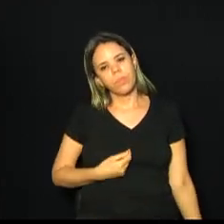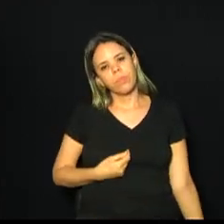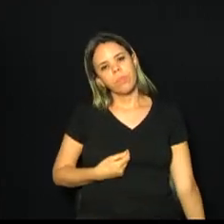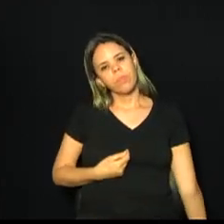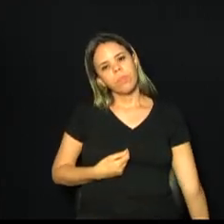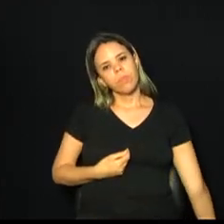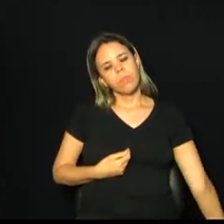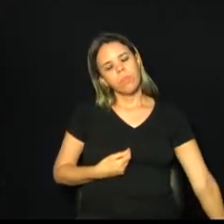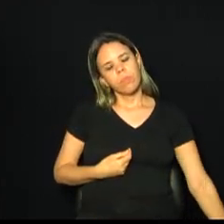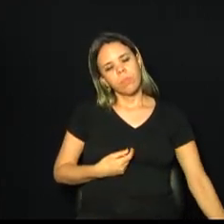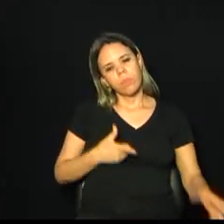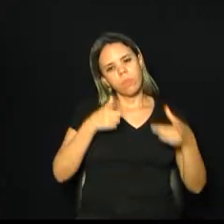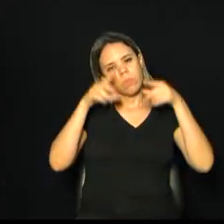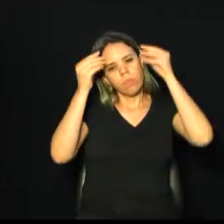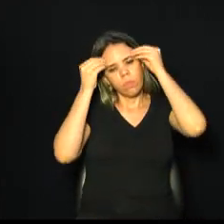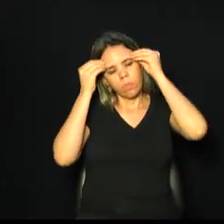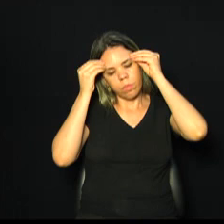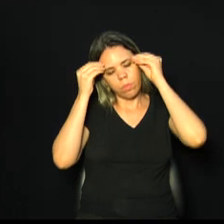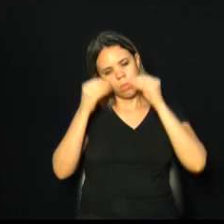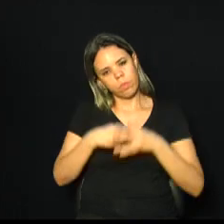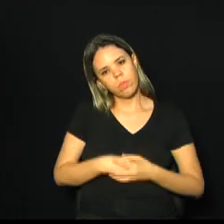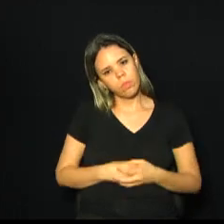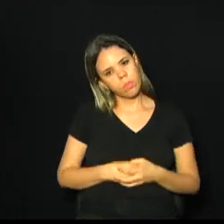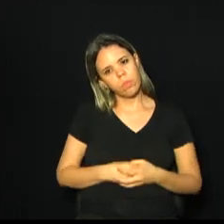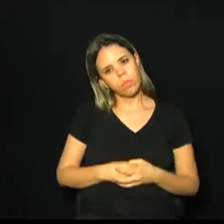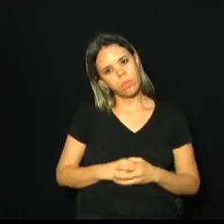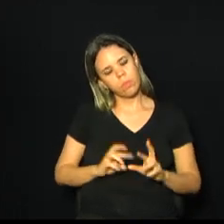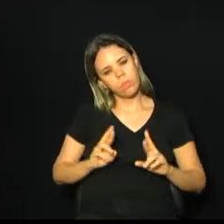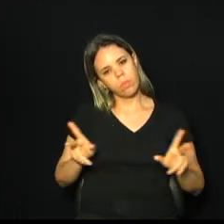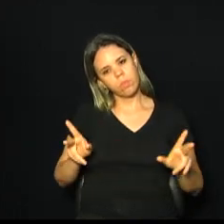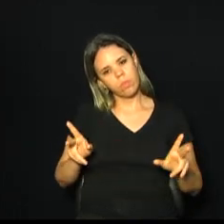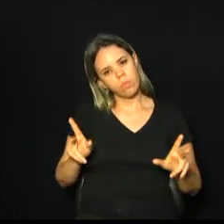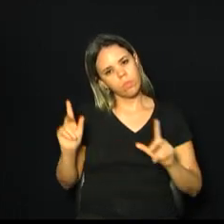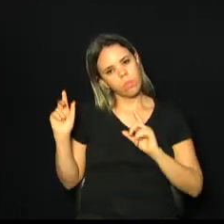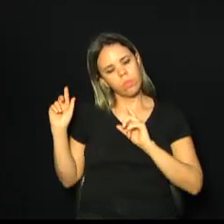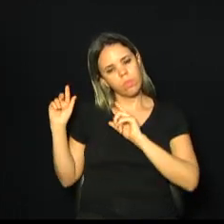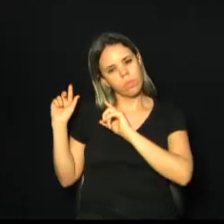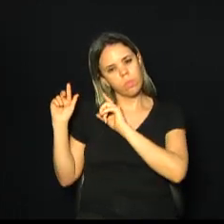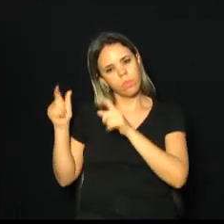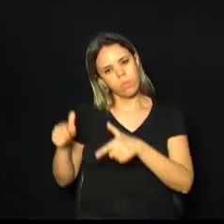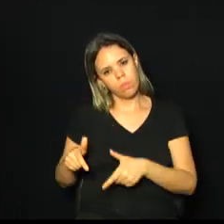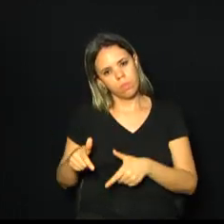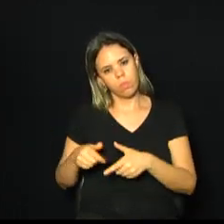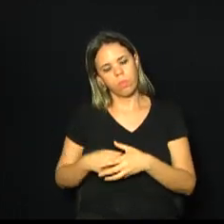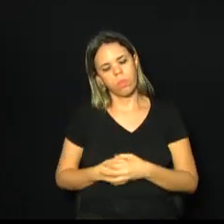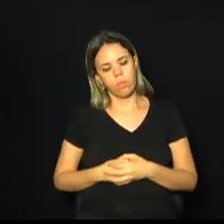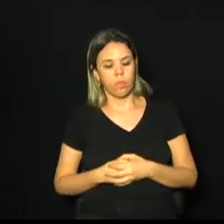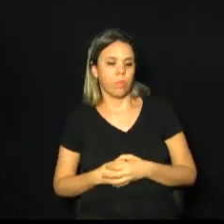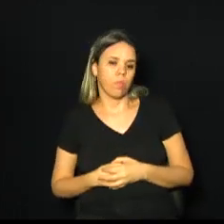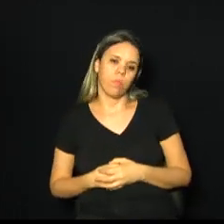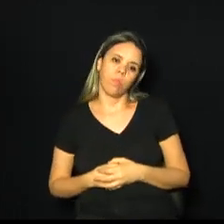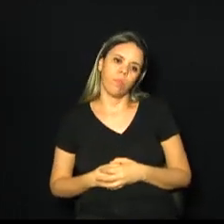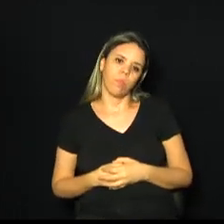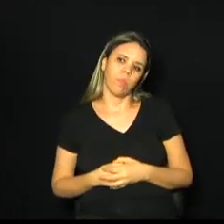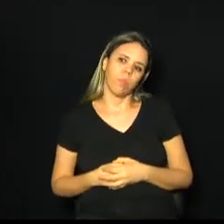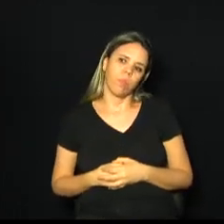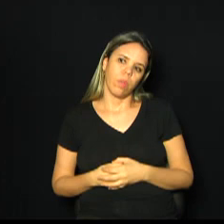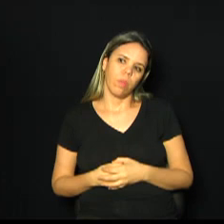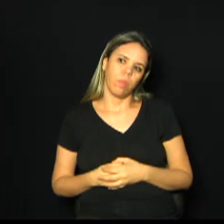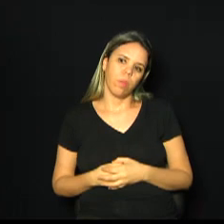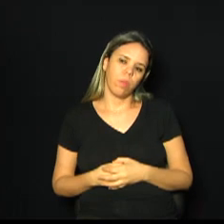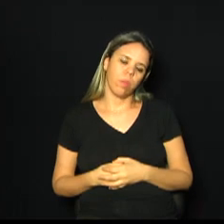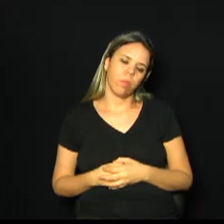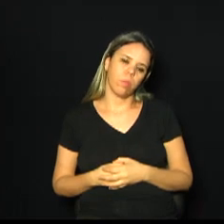um linguajar totalmente diferente do tradicional. Então, é